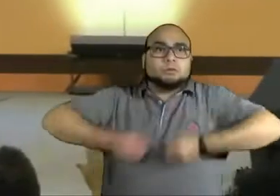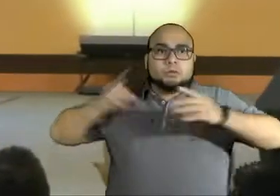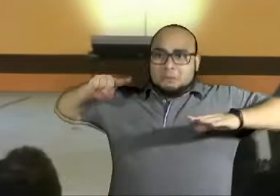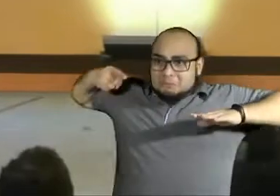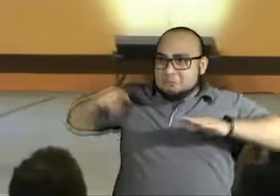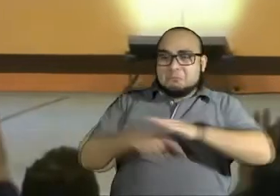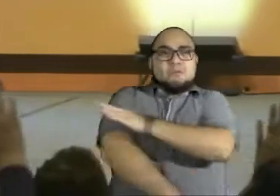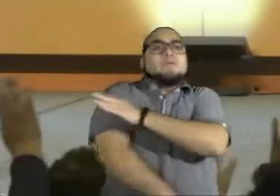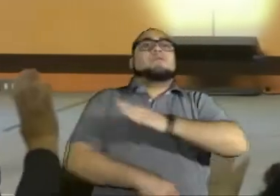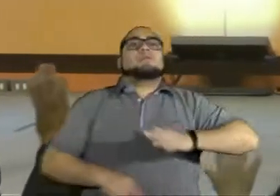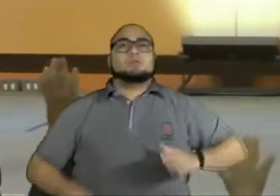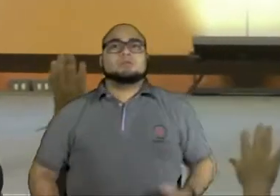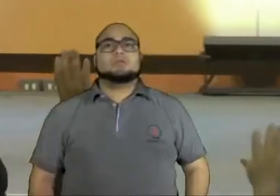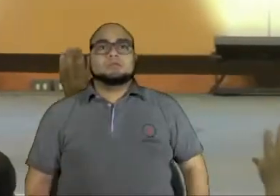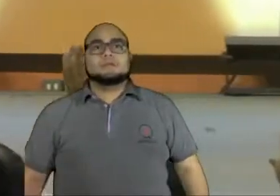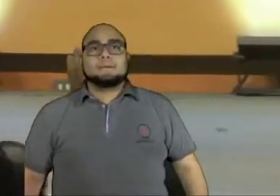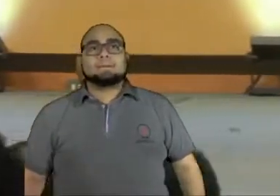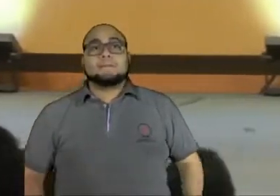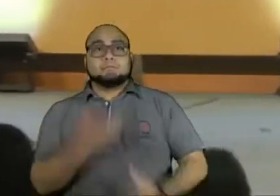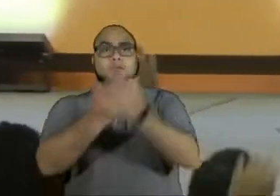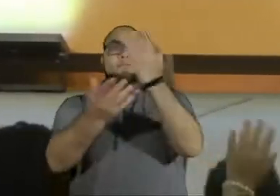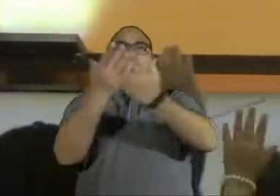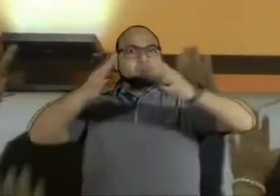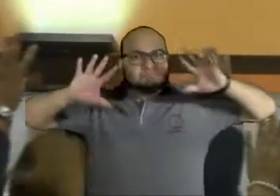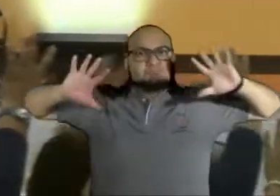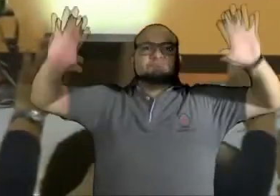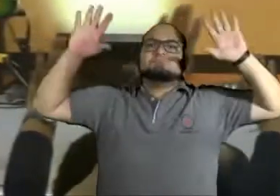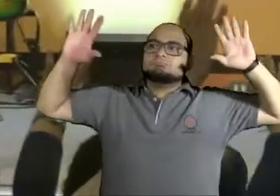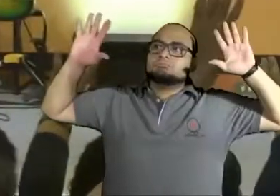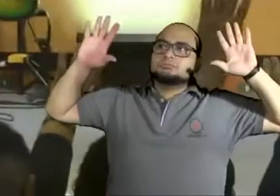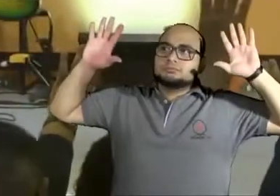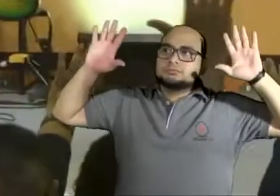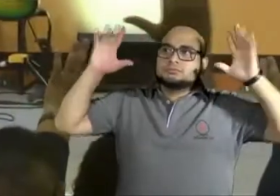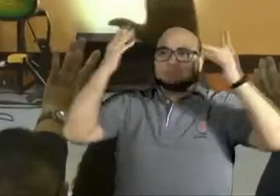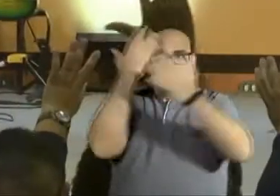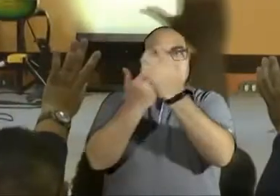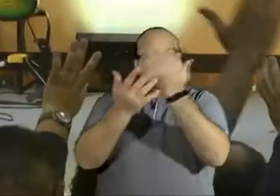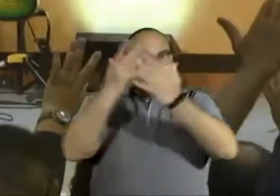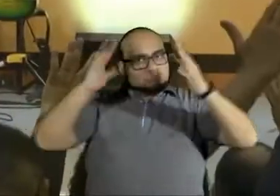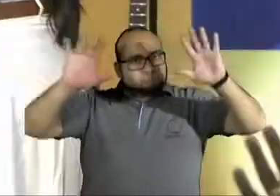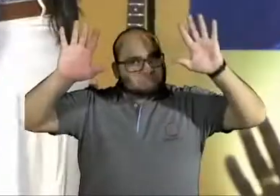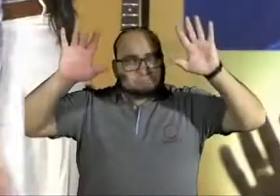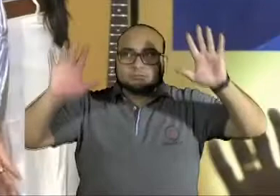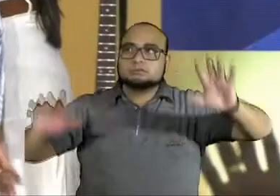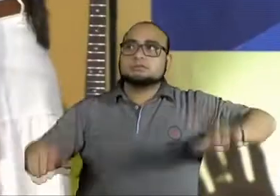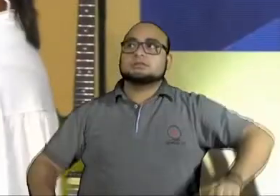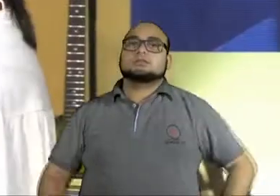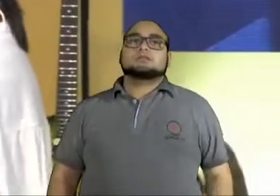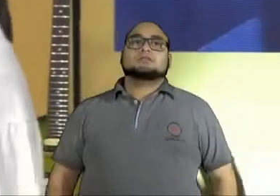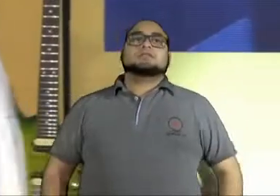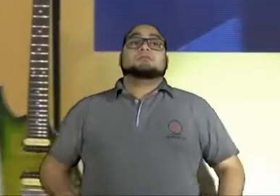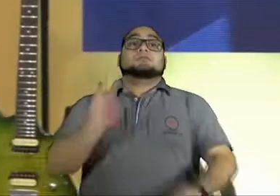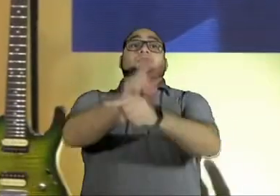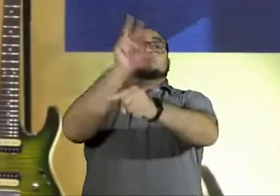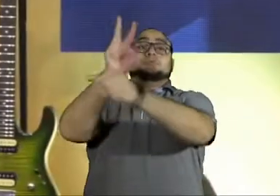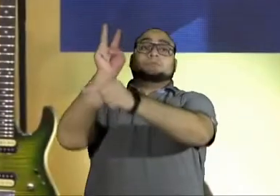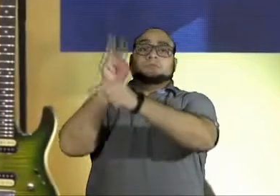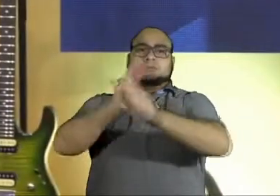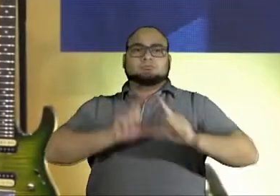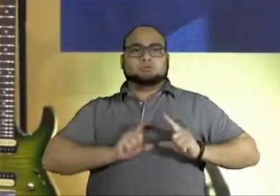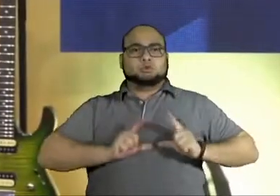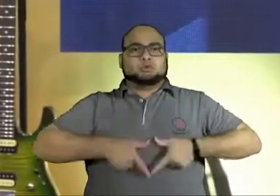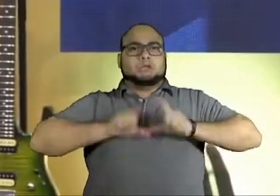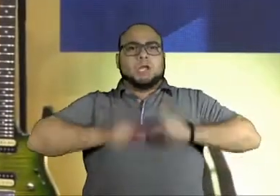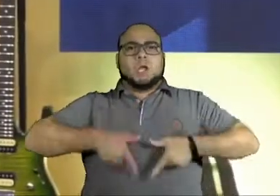dois gumes. Levante a sua mão. Oh! Eis que o guarda de Israel, o Senhor é